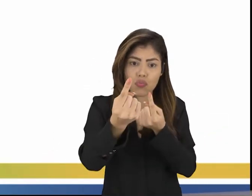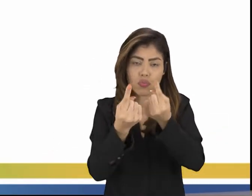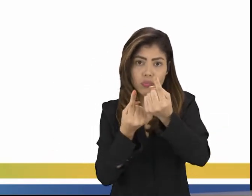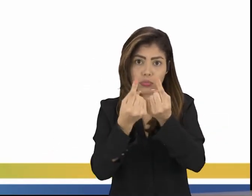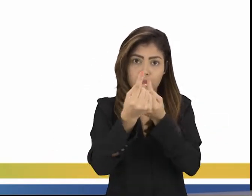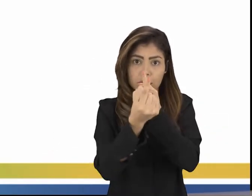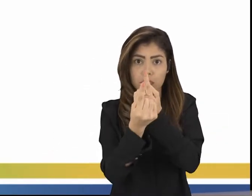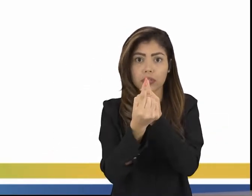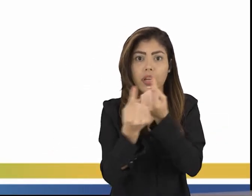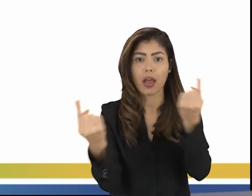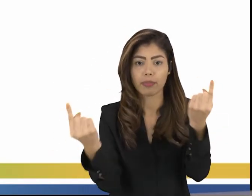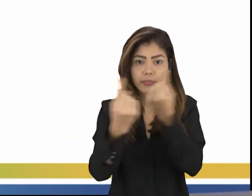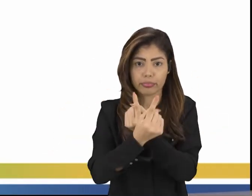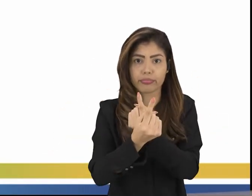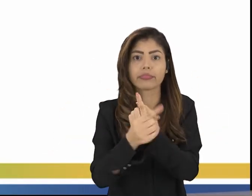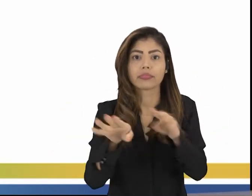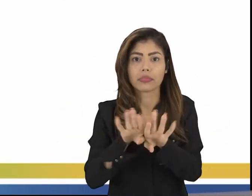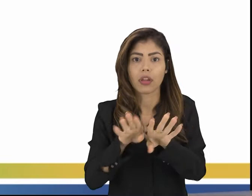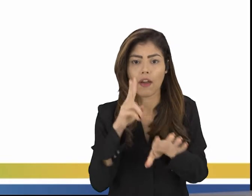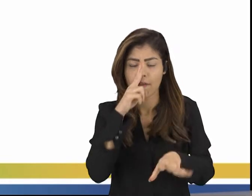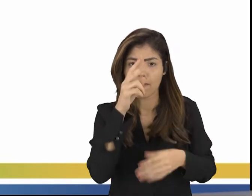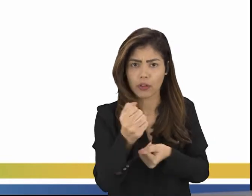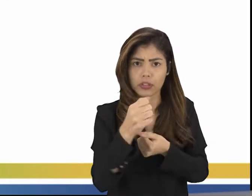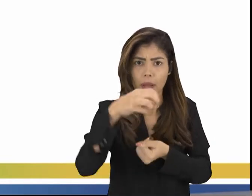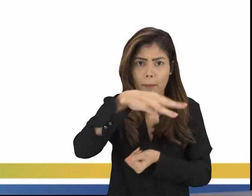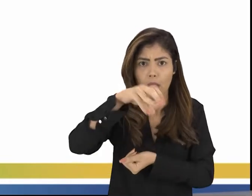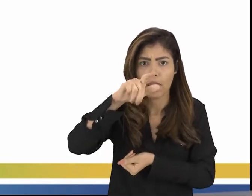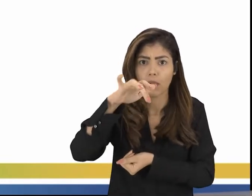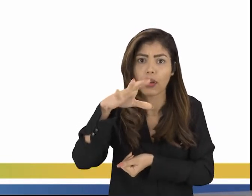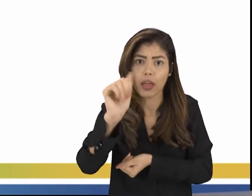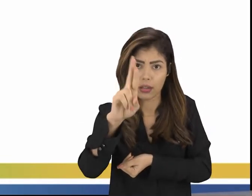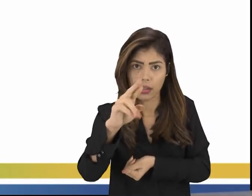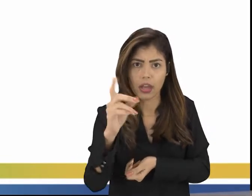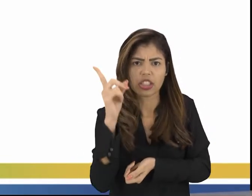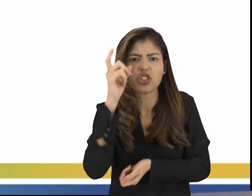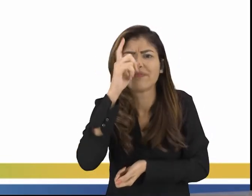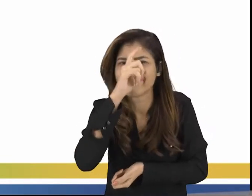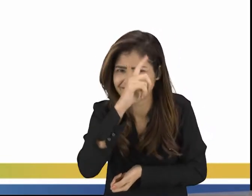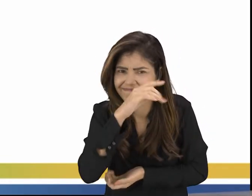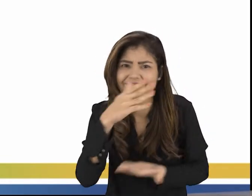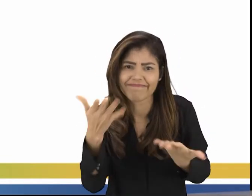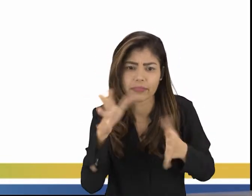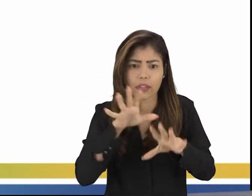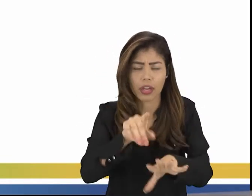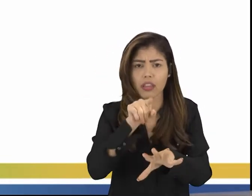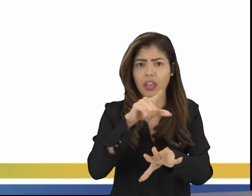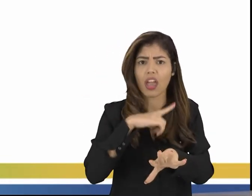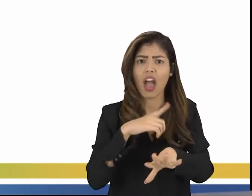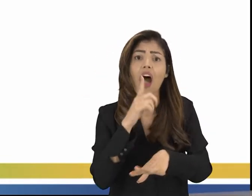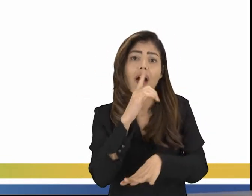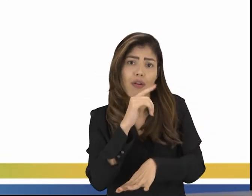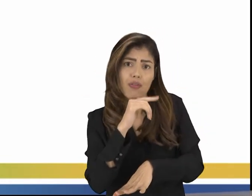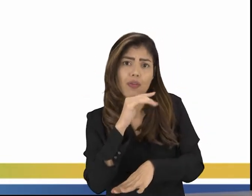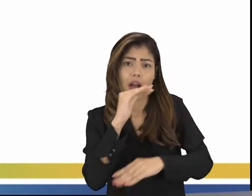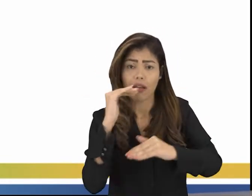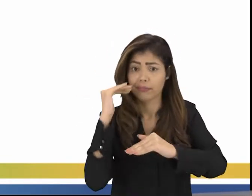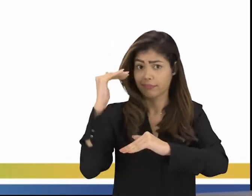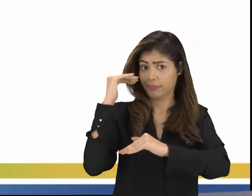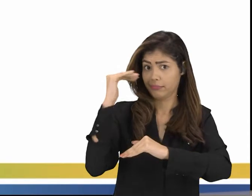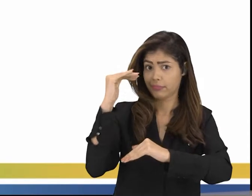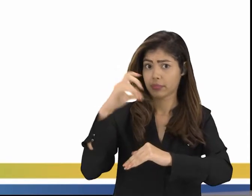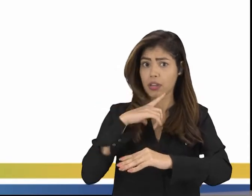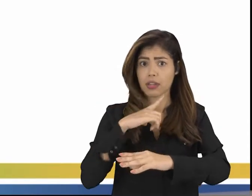com as outras por meio de forças intermoleculares, o que dificulta que as moléculas de água da superfície do